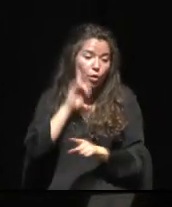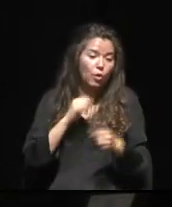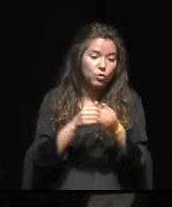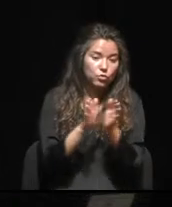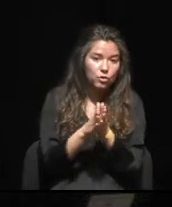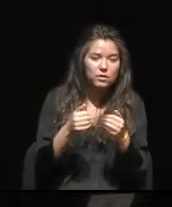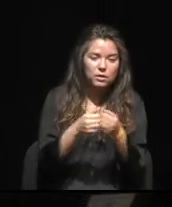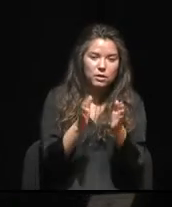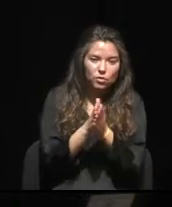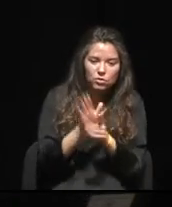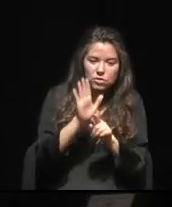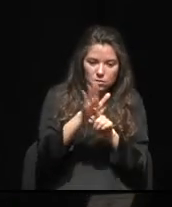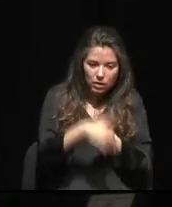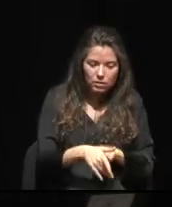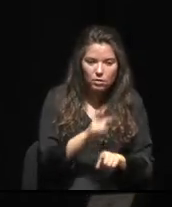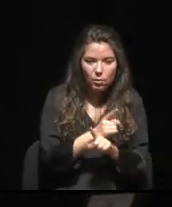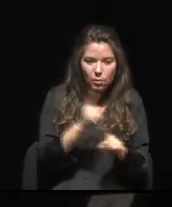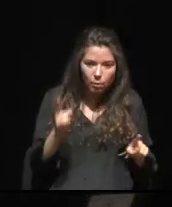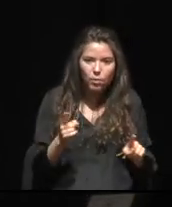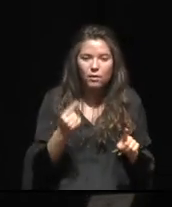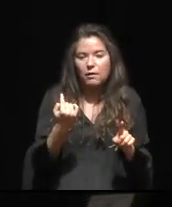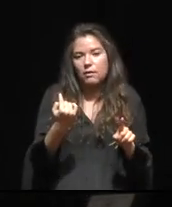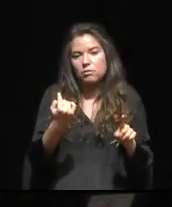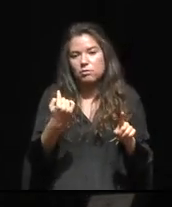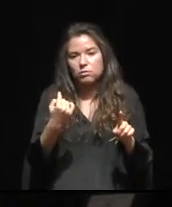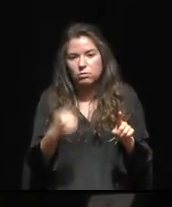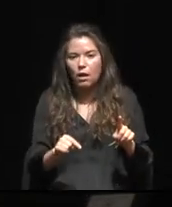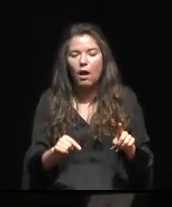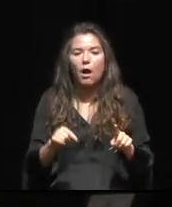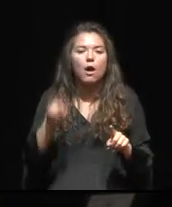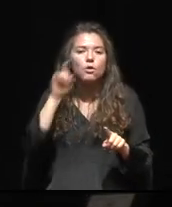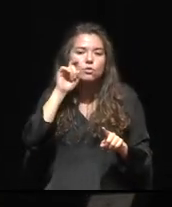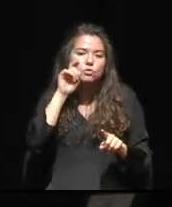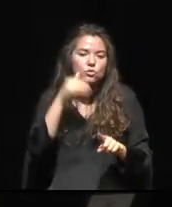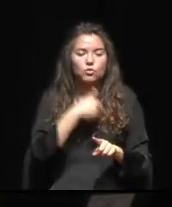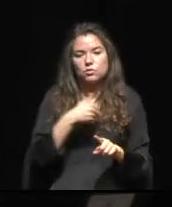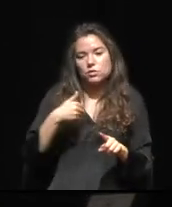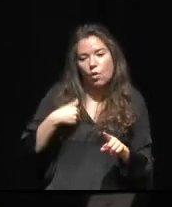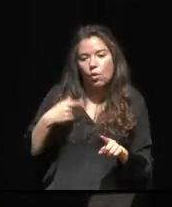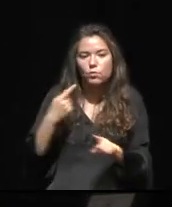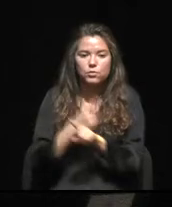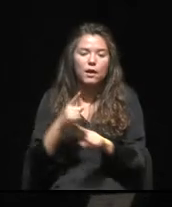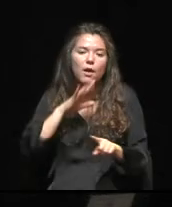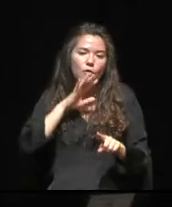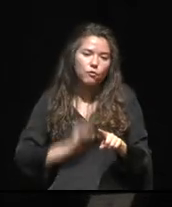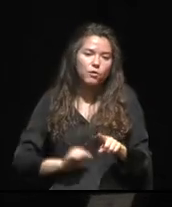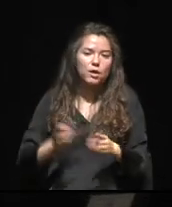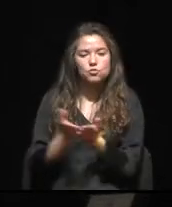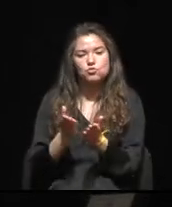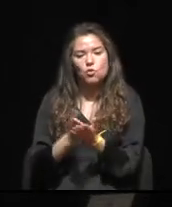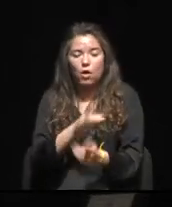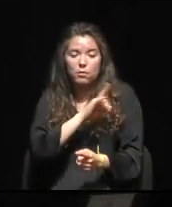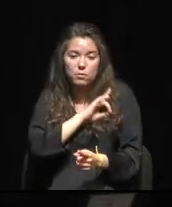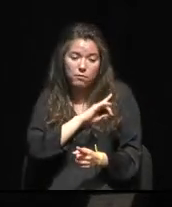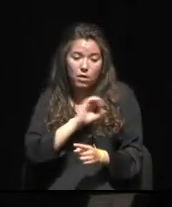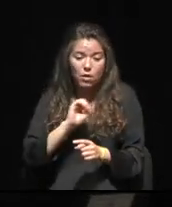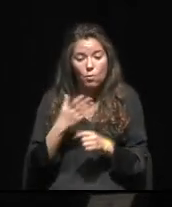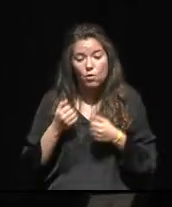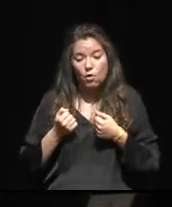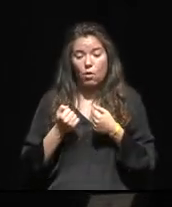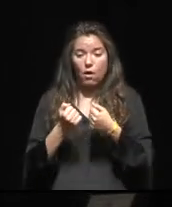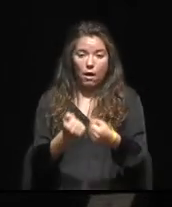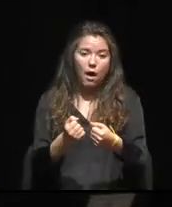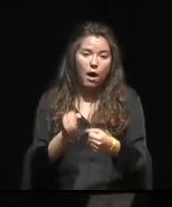que uma mulher não é discriminada por ser proprietária por ter um seguro de saúde por ter um filho numa escola privada ou por andar de